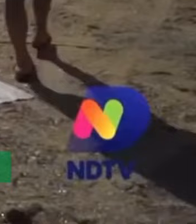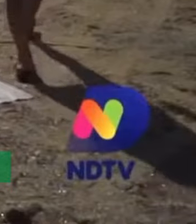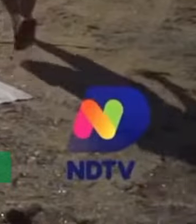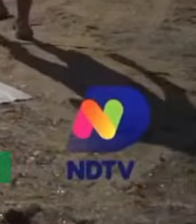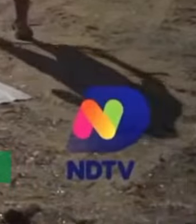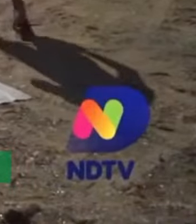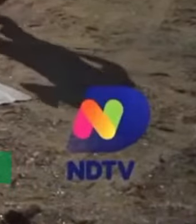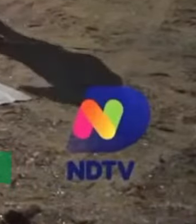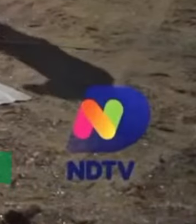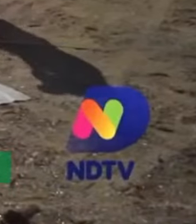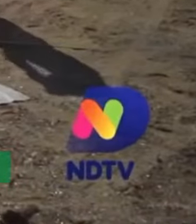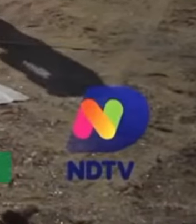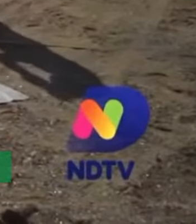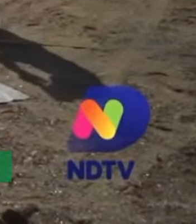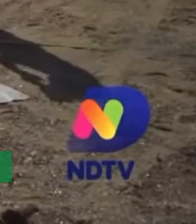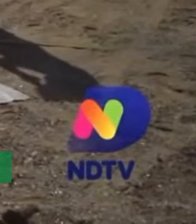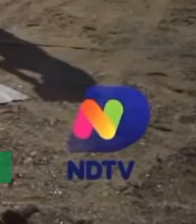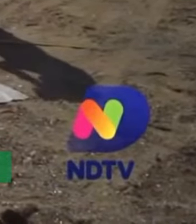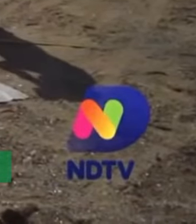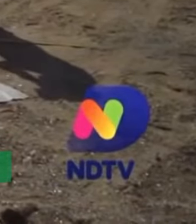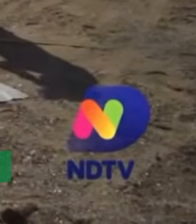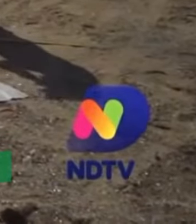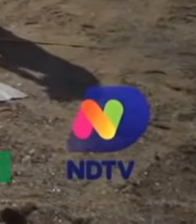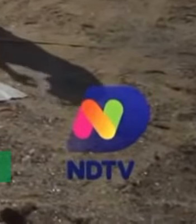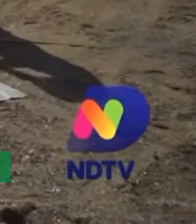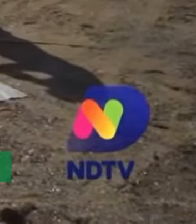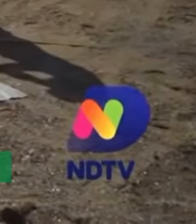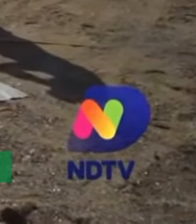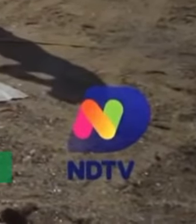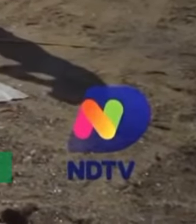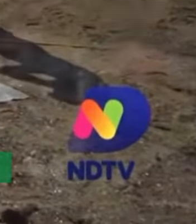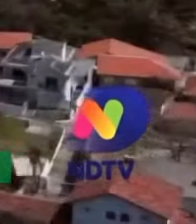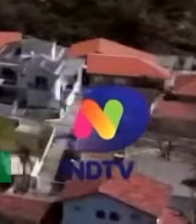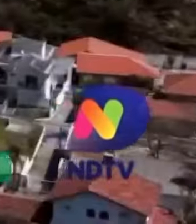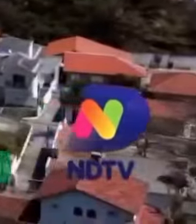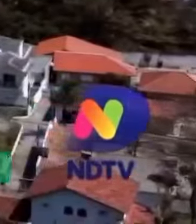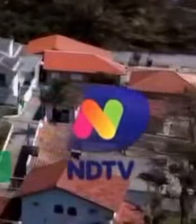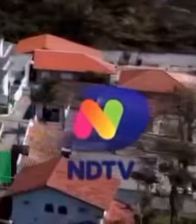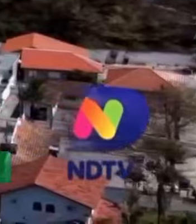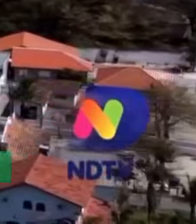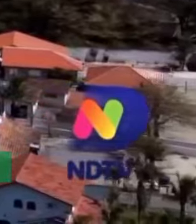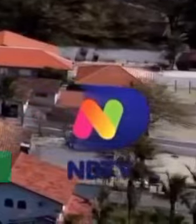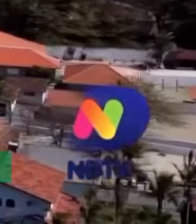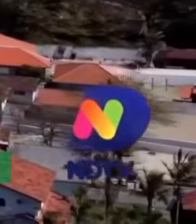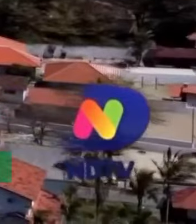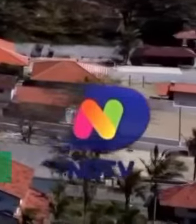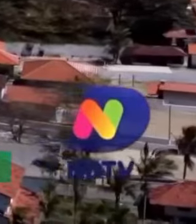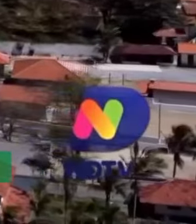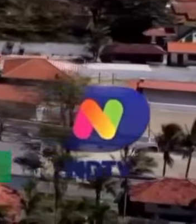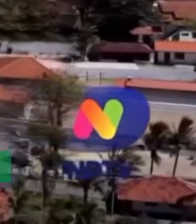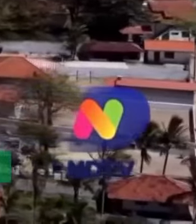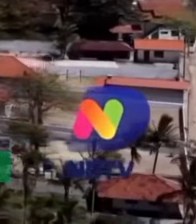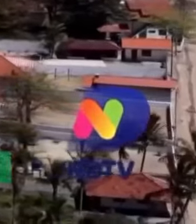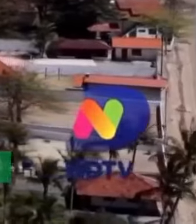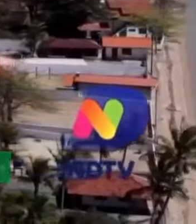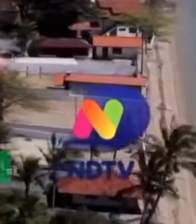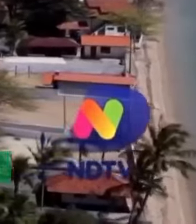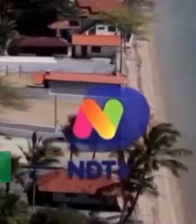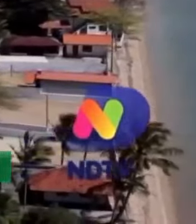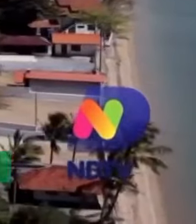foi concedida em abril do ano passado para o Parque Aquícola número 5. Essa área compreende todo o